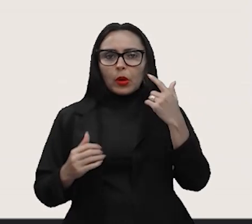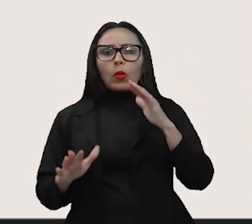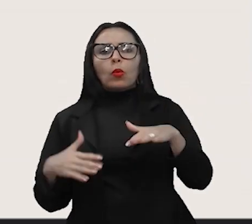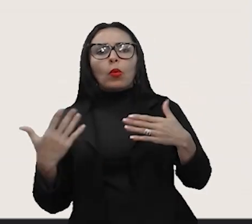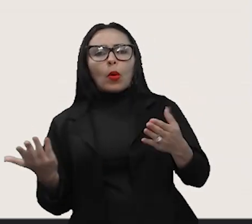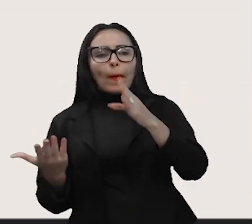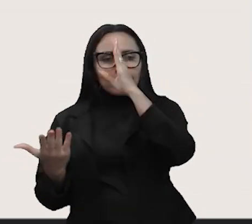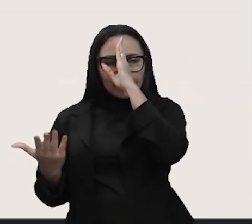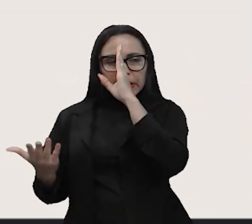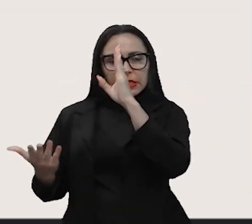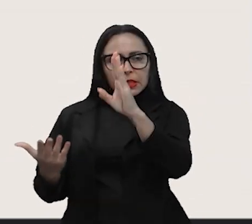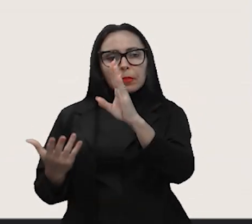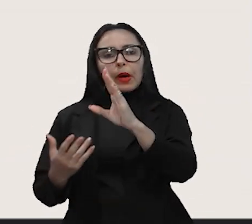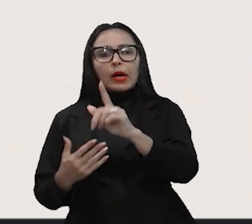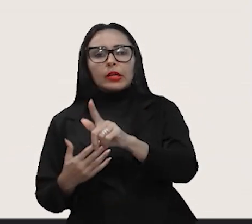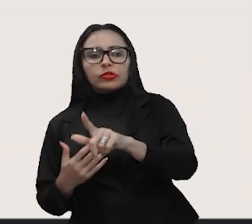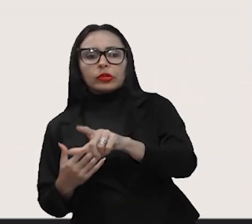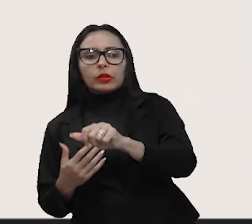glândulas.